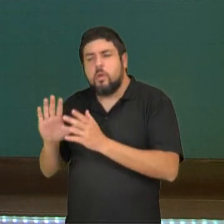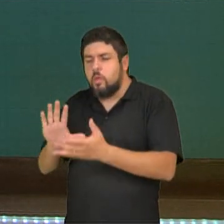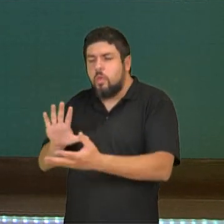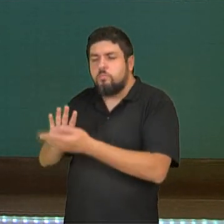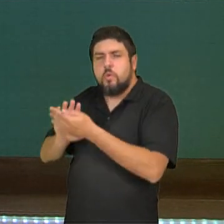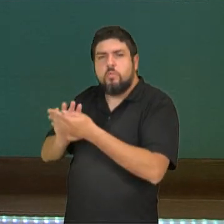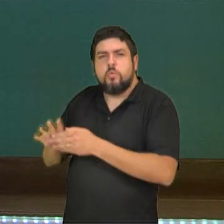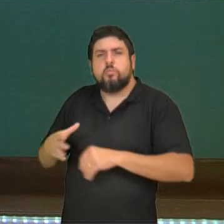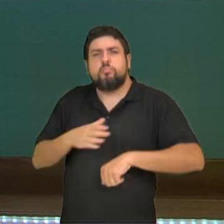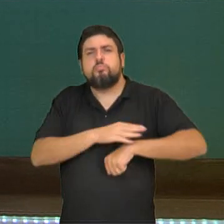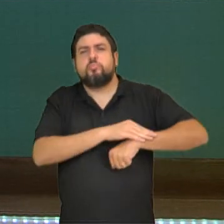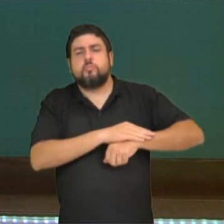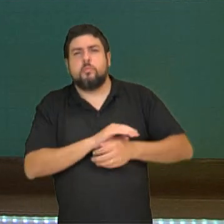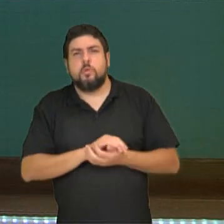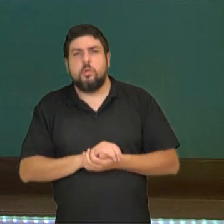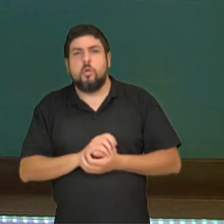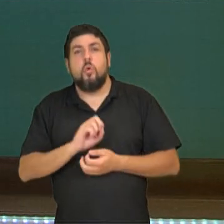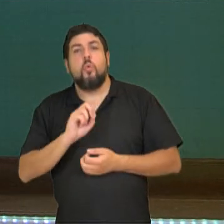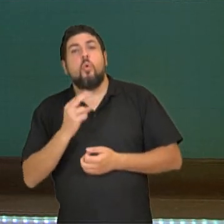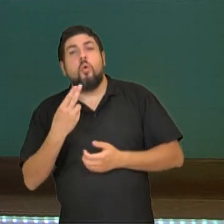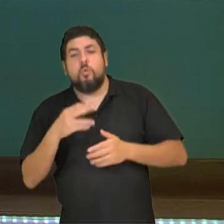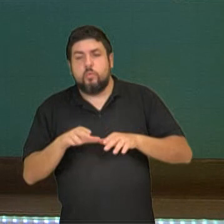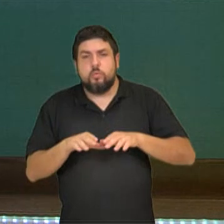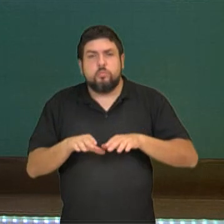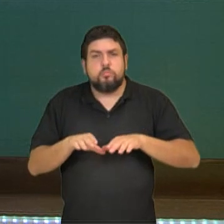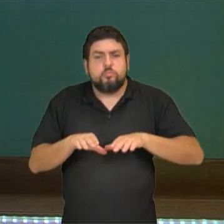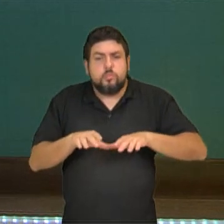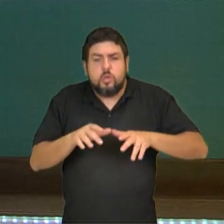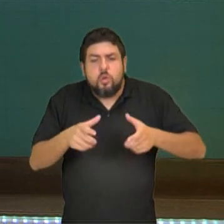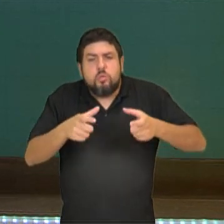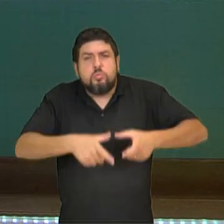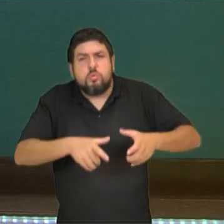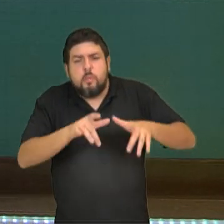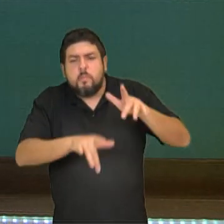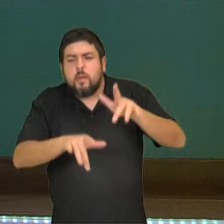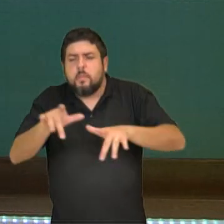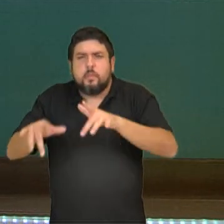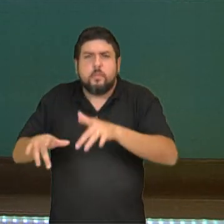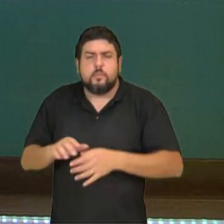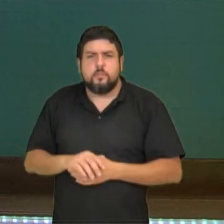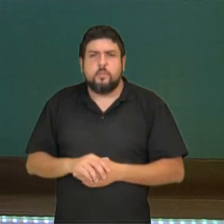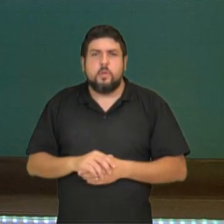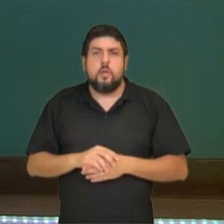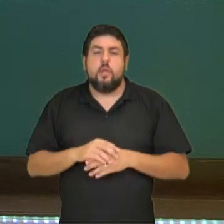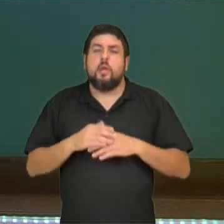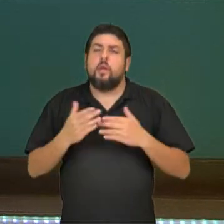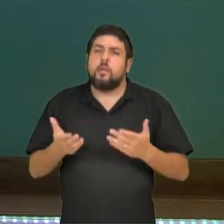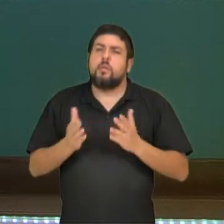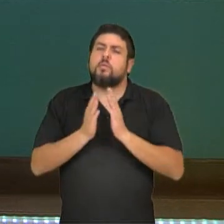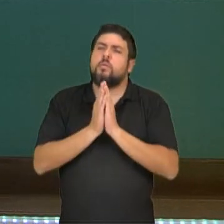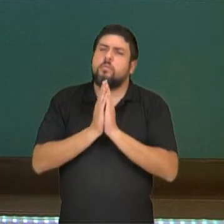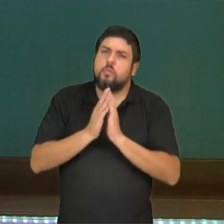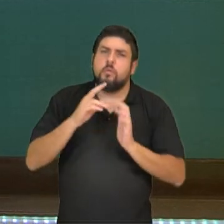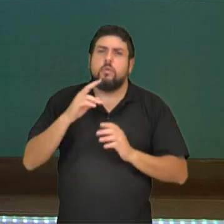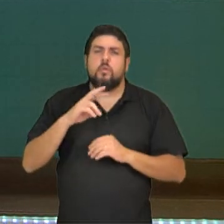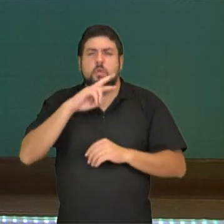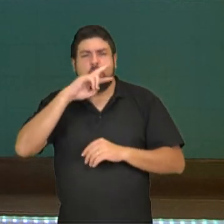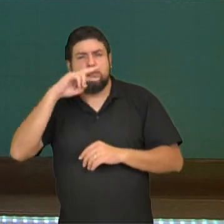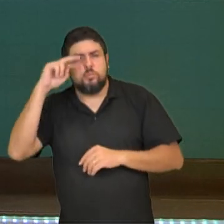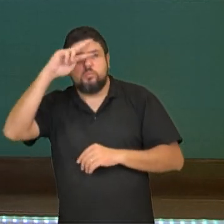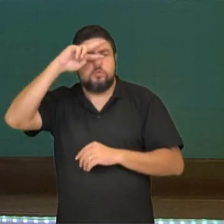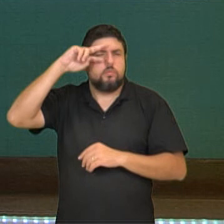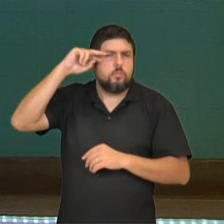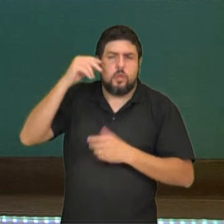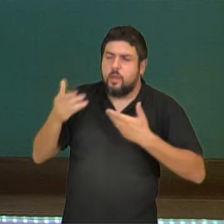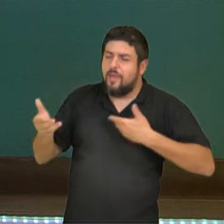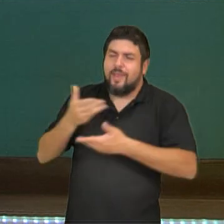com objetos ou superfícies contaminadas. Então, a gente sempre fala, não compartilhar roupa íntima, não compartilhar objetos